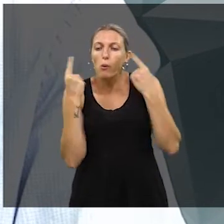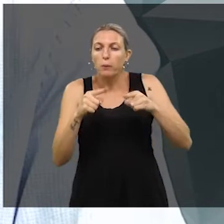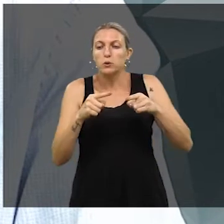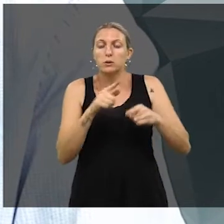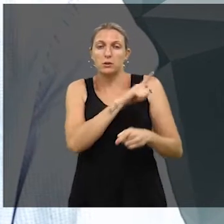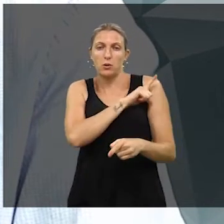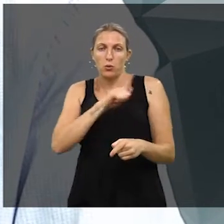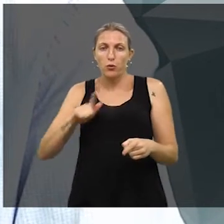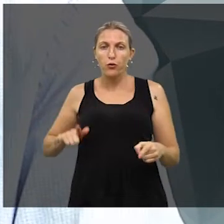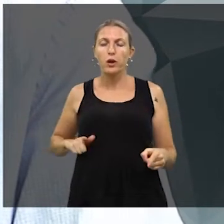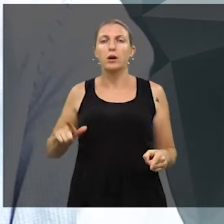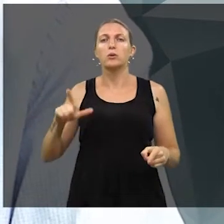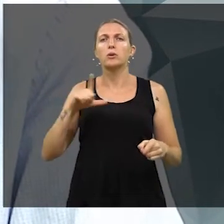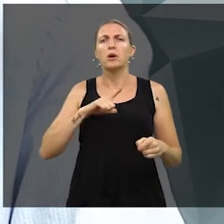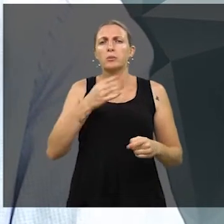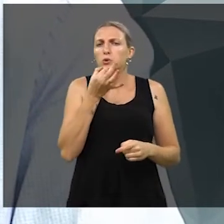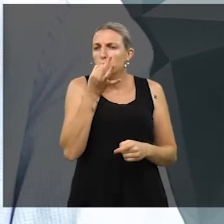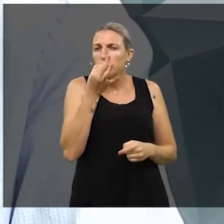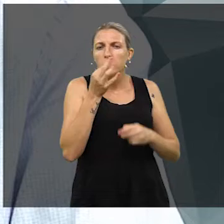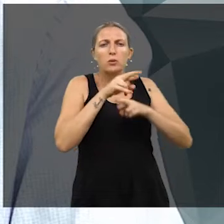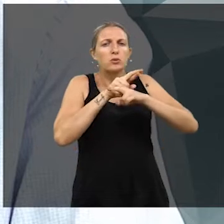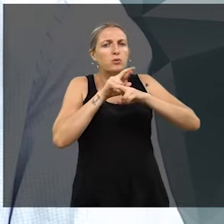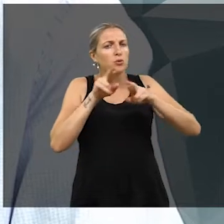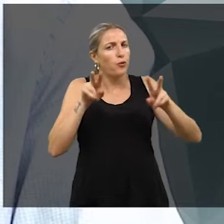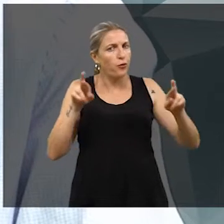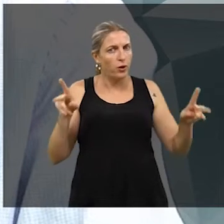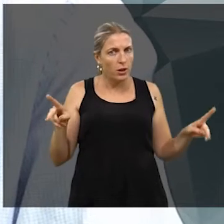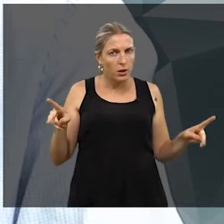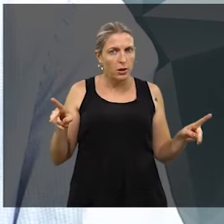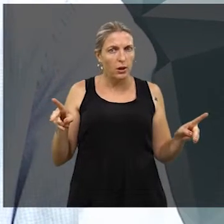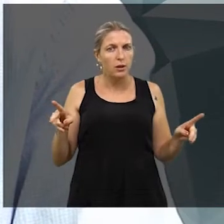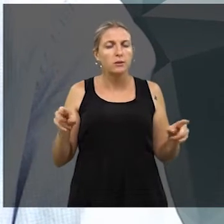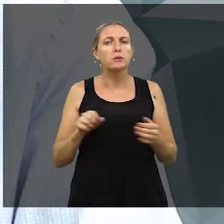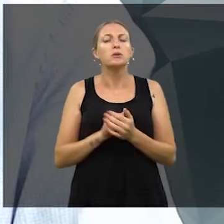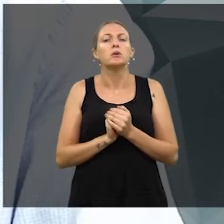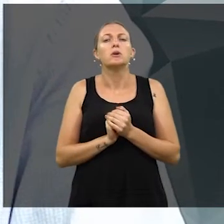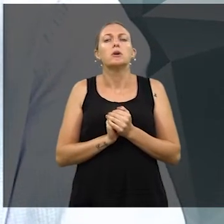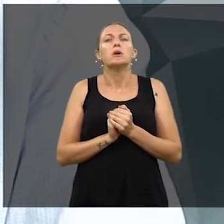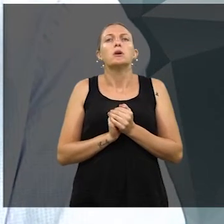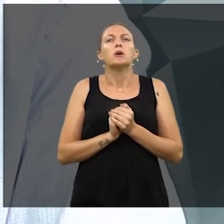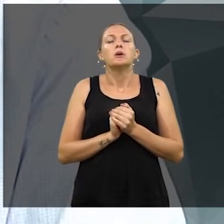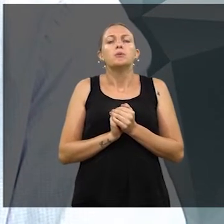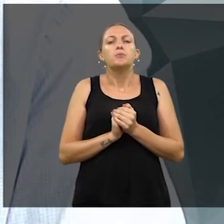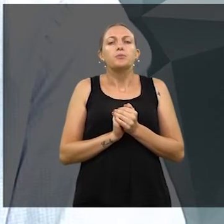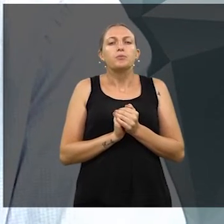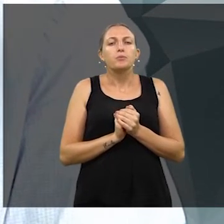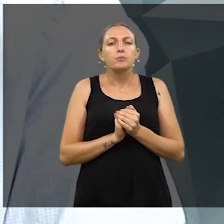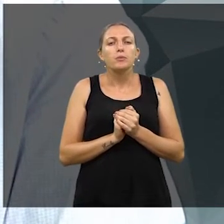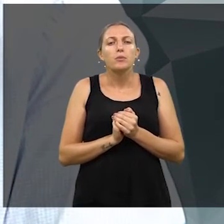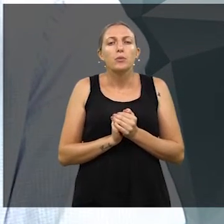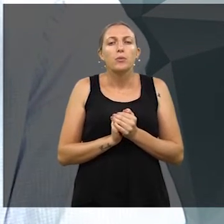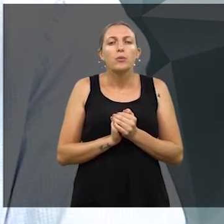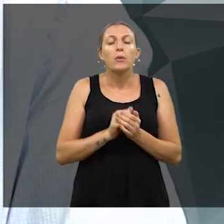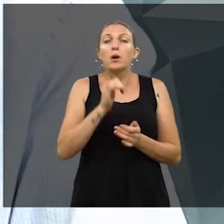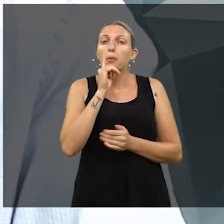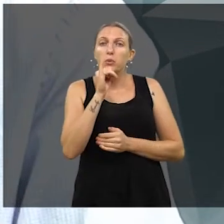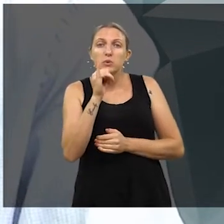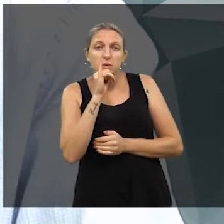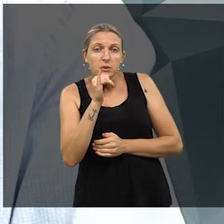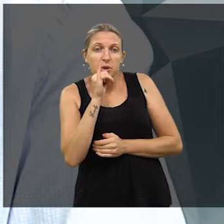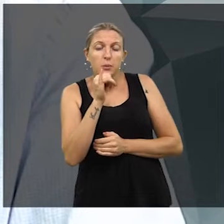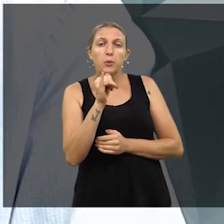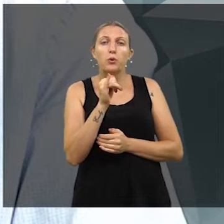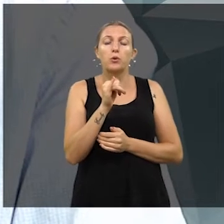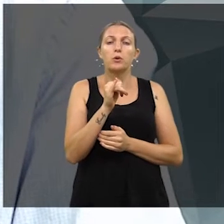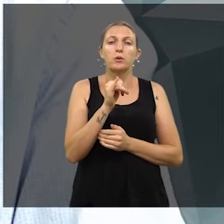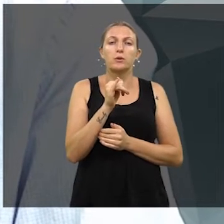municipal, nós temos divergências, algumas questões que estão sendo produzidas, colocadas pelo Executivo. Por exemplo, vou